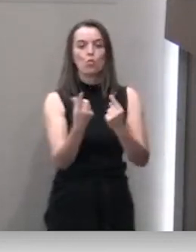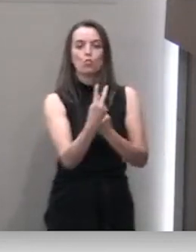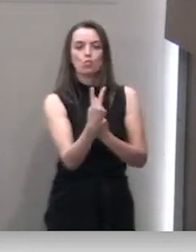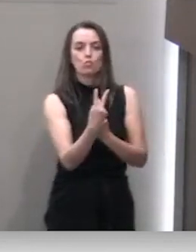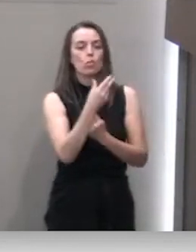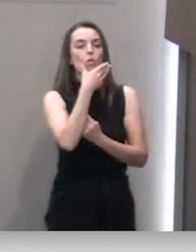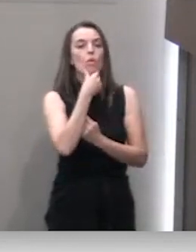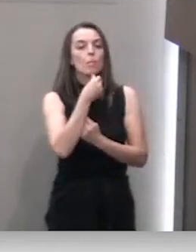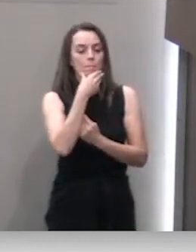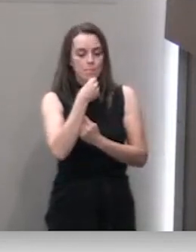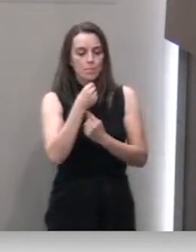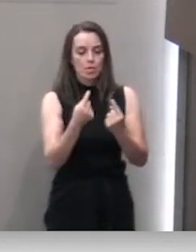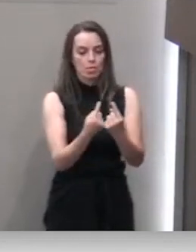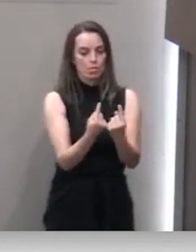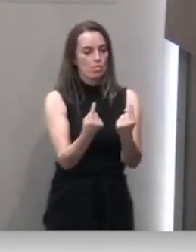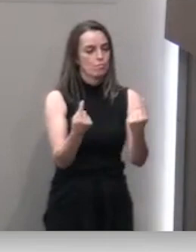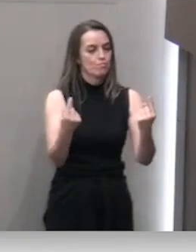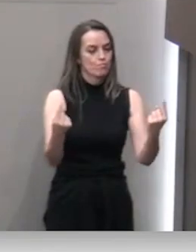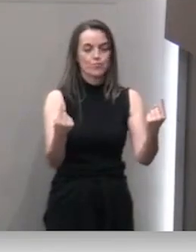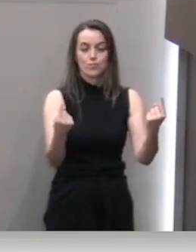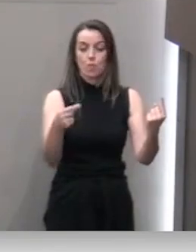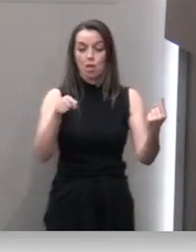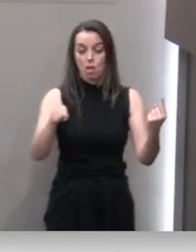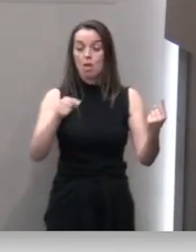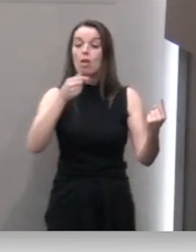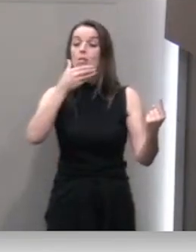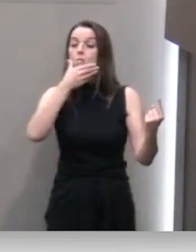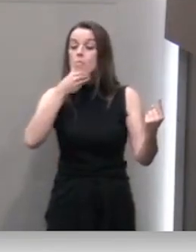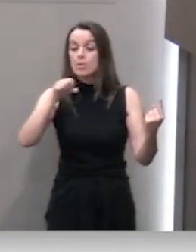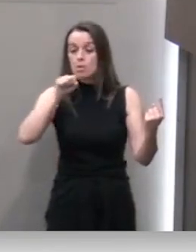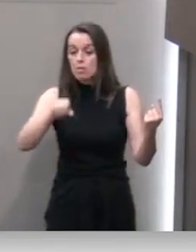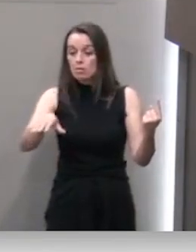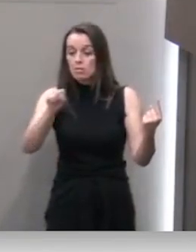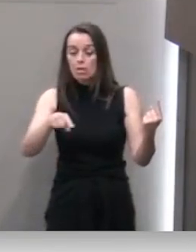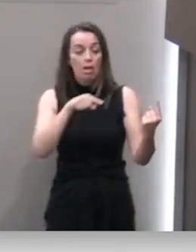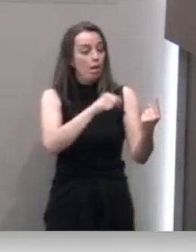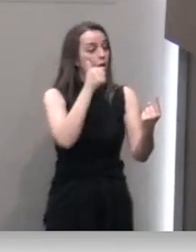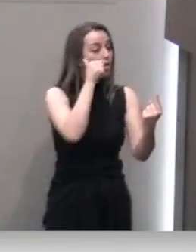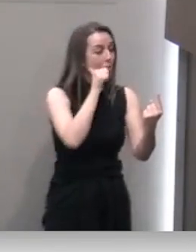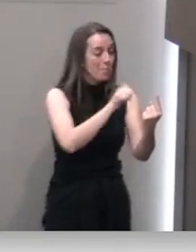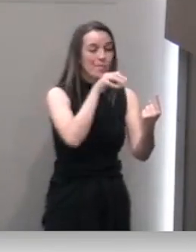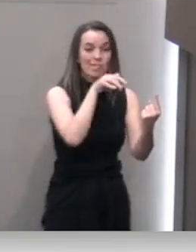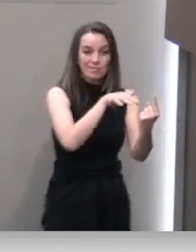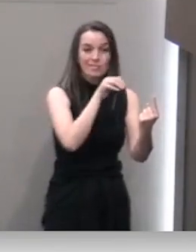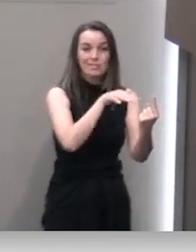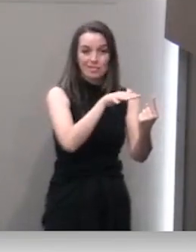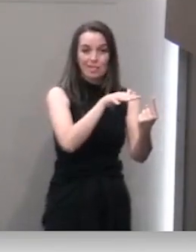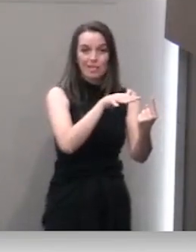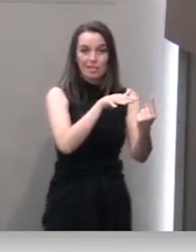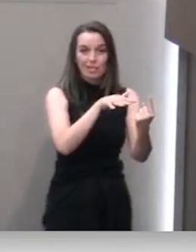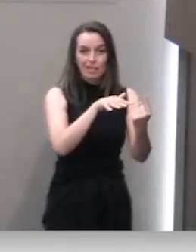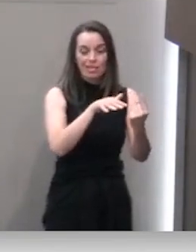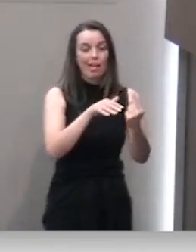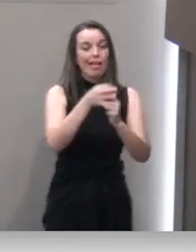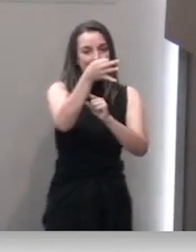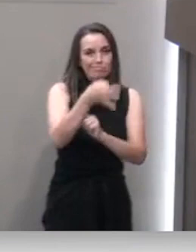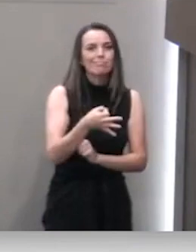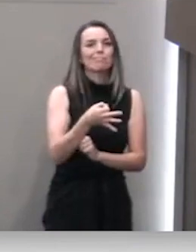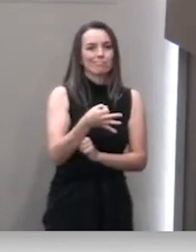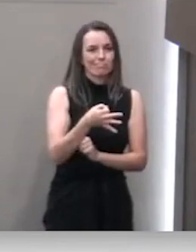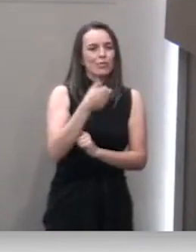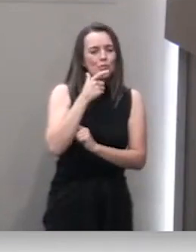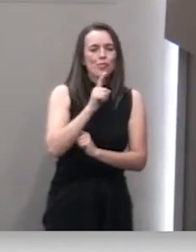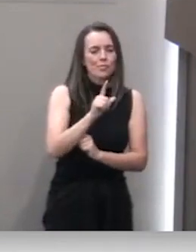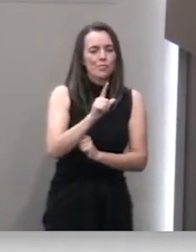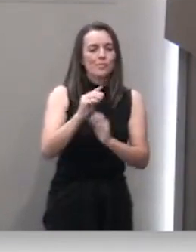volto a abordar esse tema com vocês. E isso foi acolhido e foi divulgado e as escolas passaram a